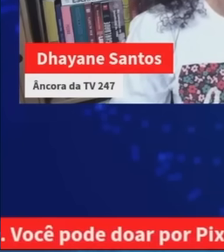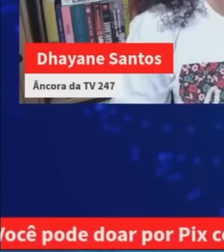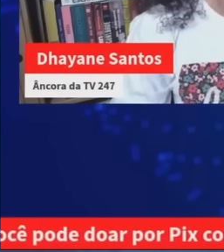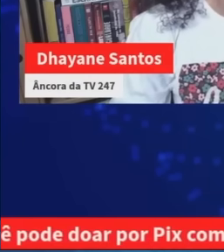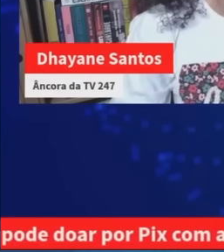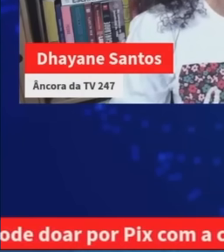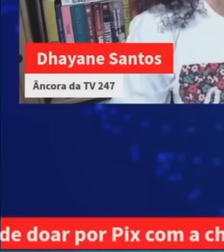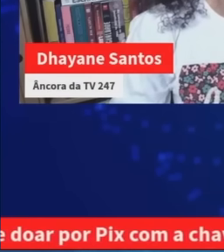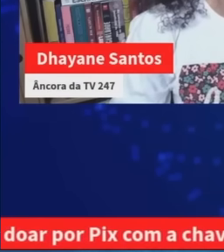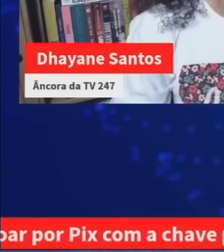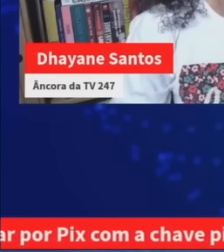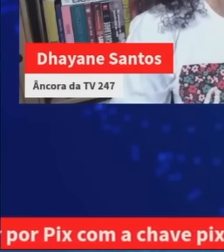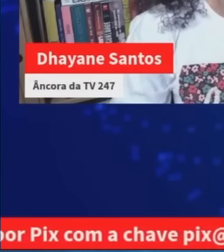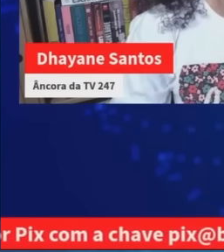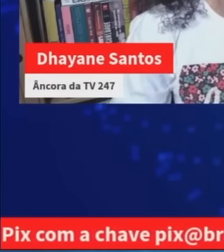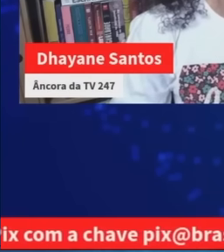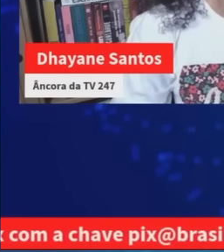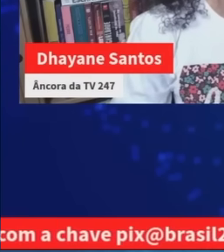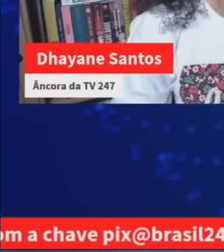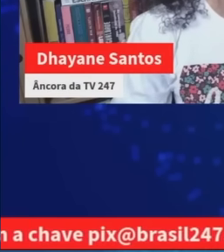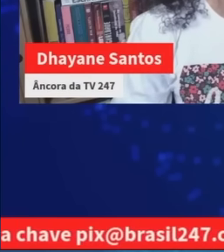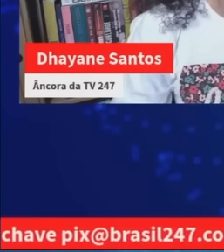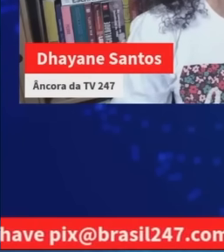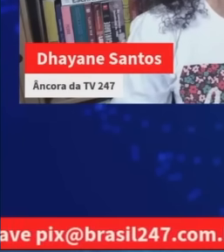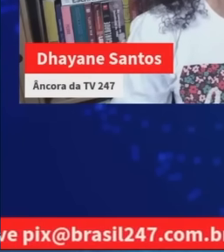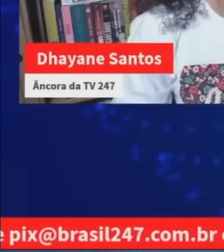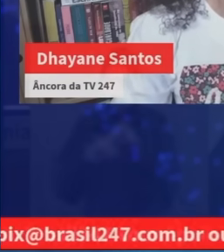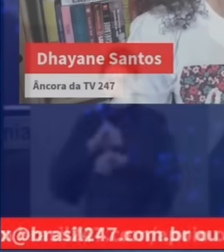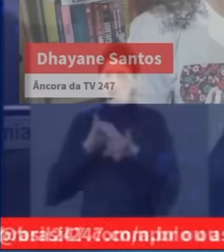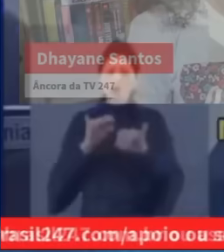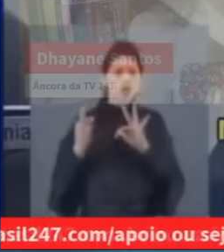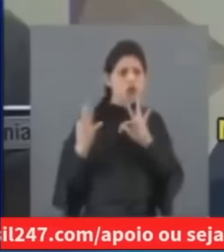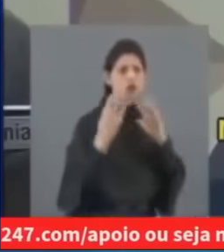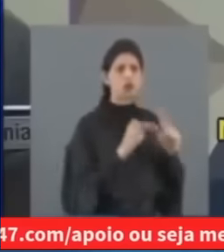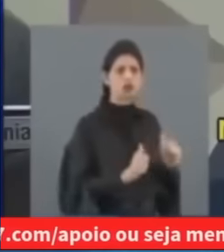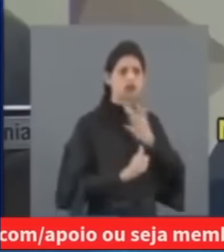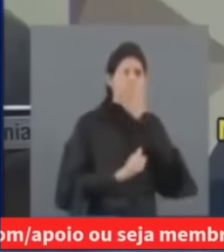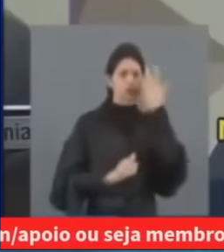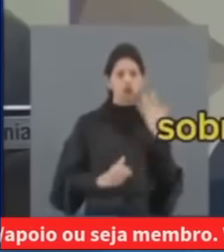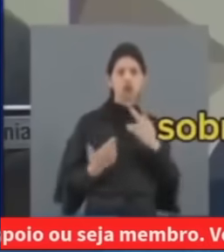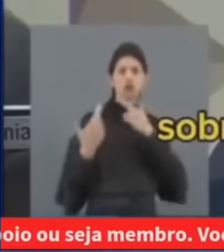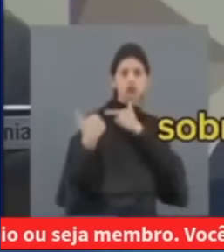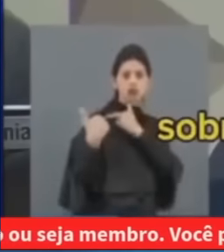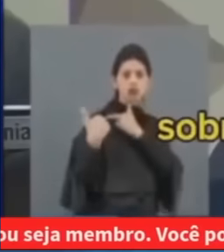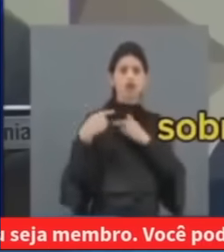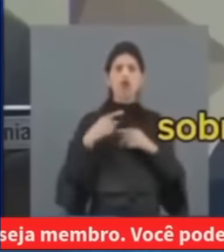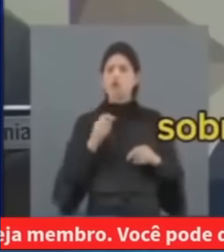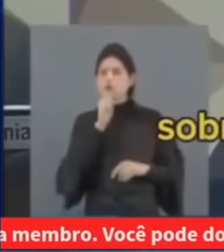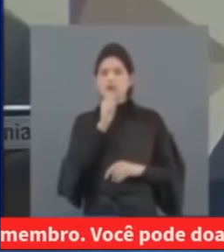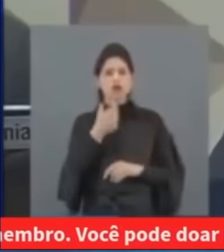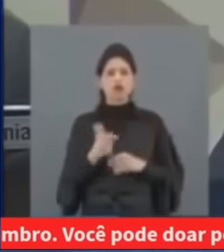daí subsecretária de inteligência do DF a Marília Ferreira Alencar não recebi qualquer informação sobre a possibilidade